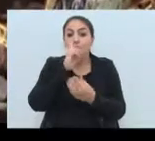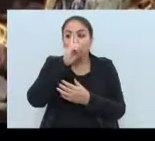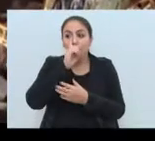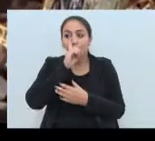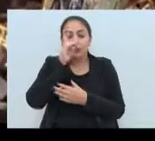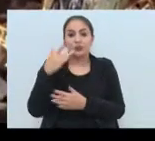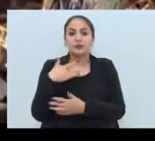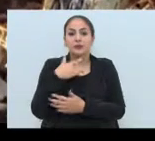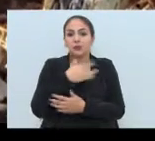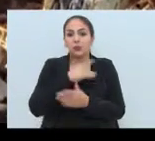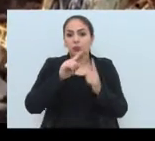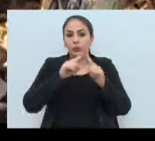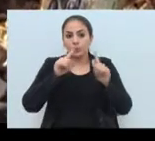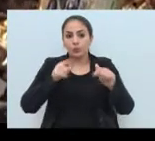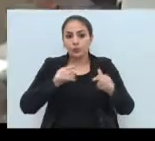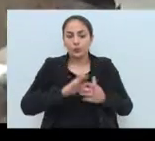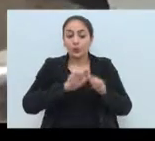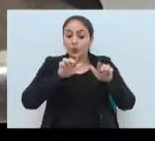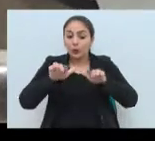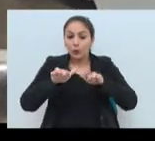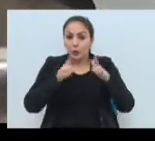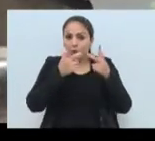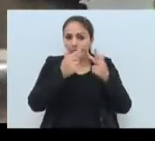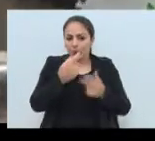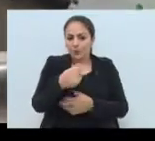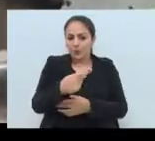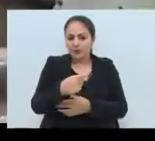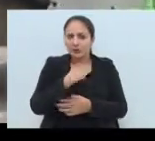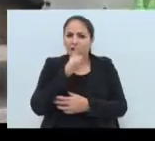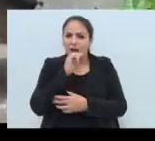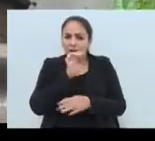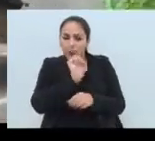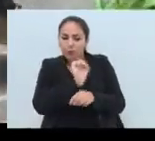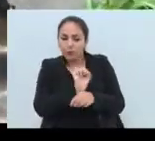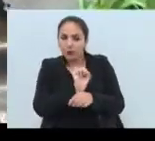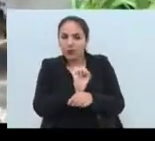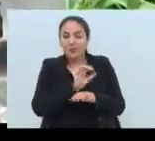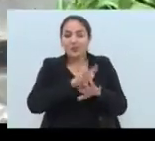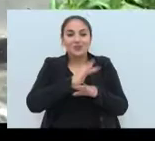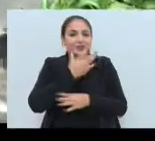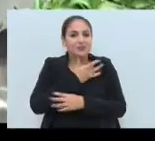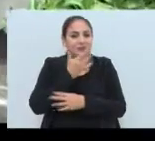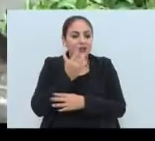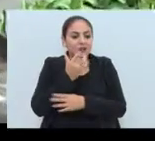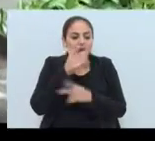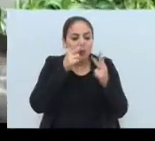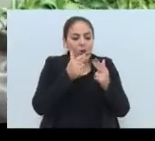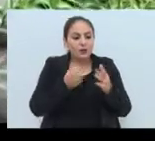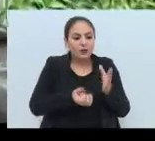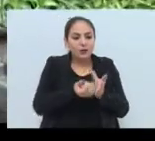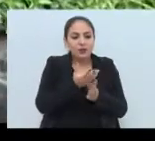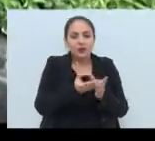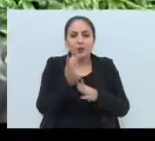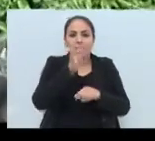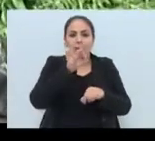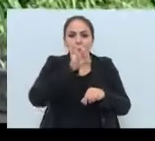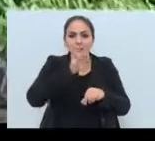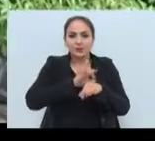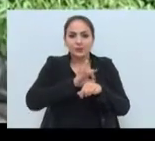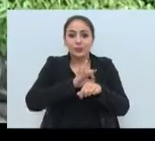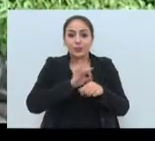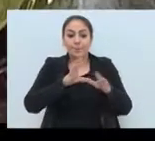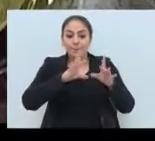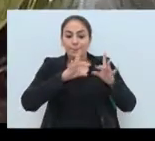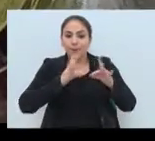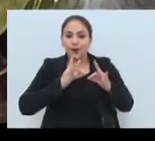grande perigo à saúde pública. Locais como este, com água parada, servem facilmente como criadouro do mosquito